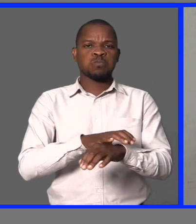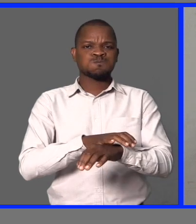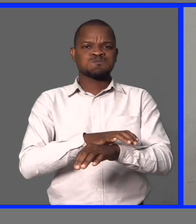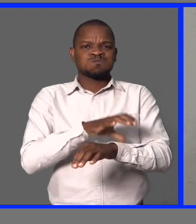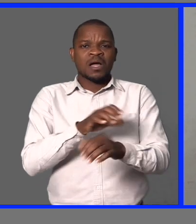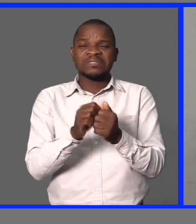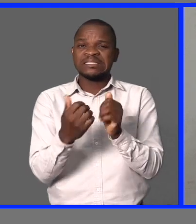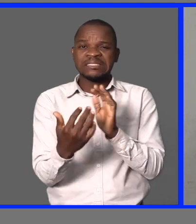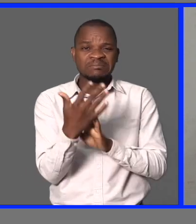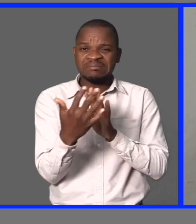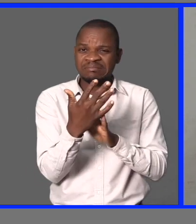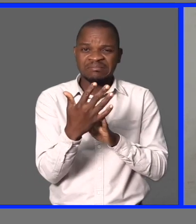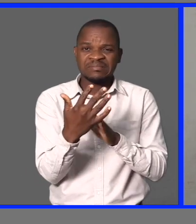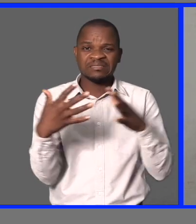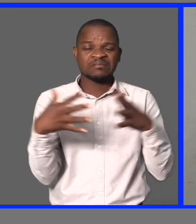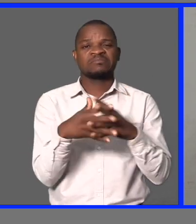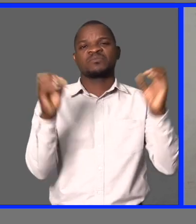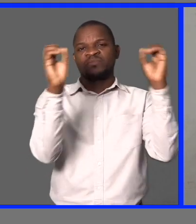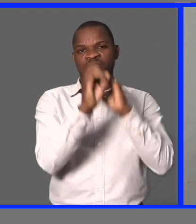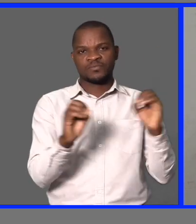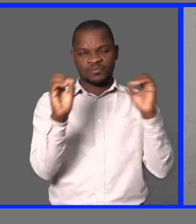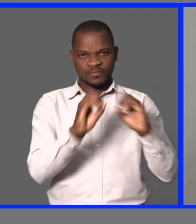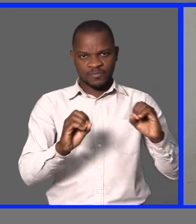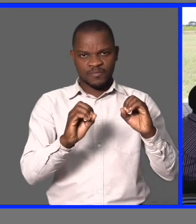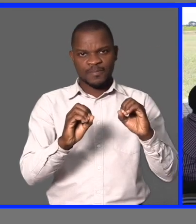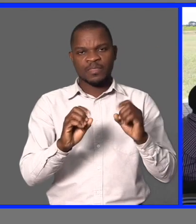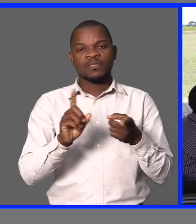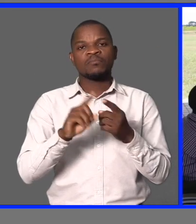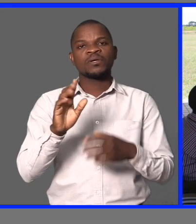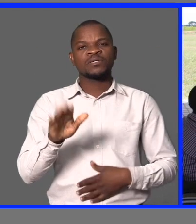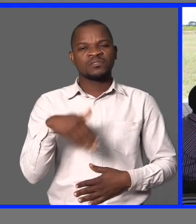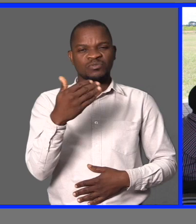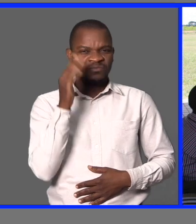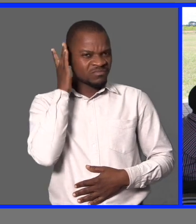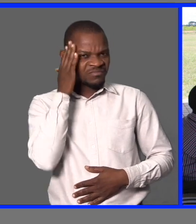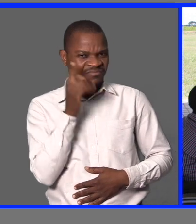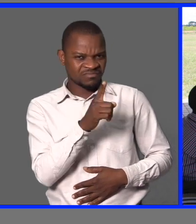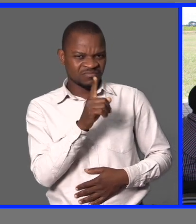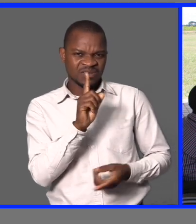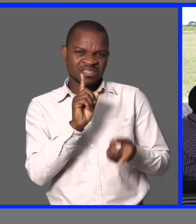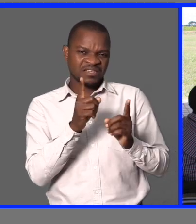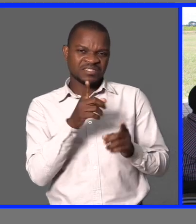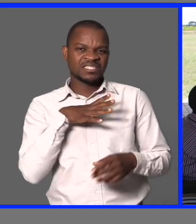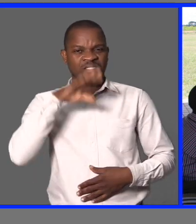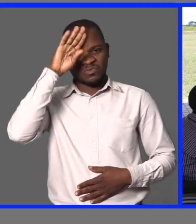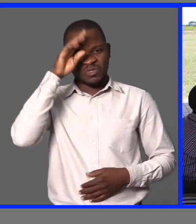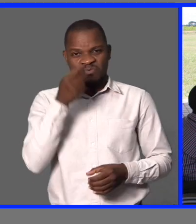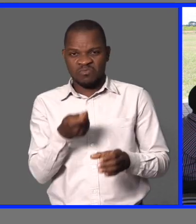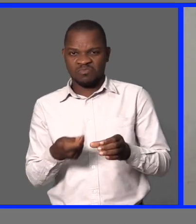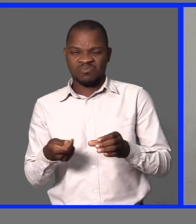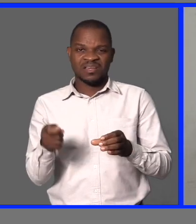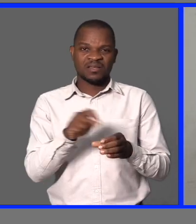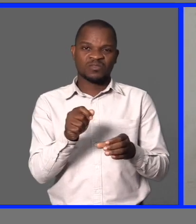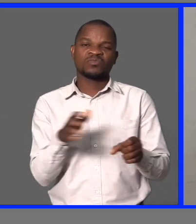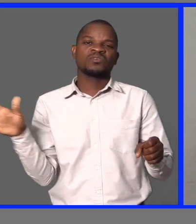não consegui explicar. Não estava para saber o que tinha acontecido, na verdade. Só sei que depois disso aí suspeitou-se que fosse diabetes, essas coisas todas. Porque